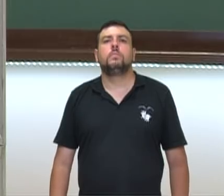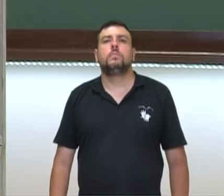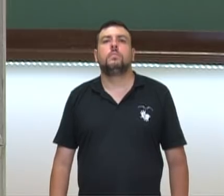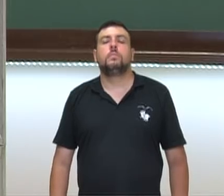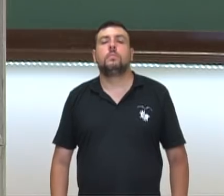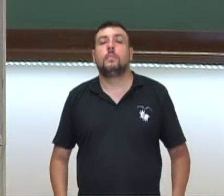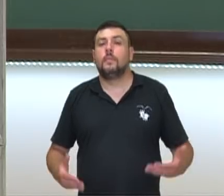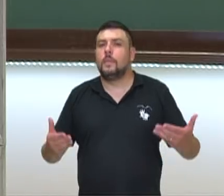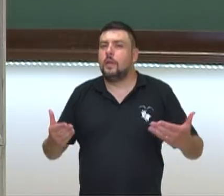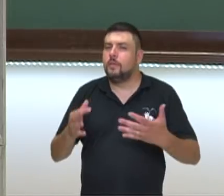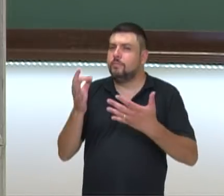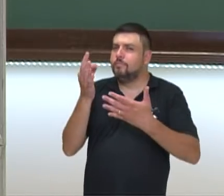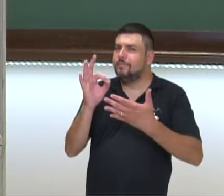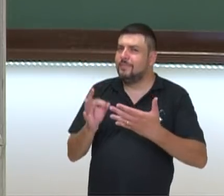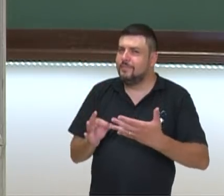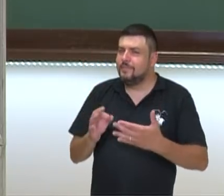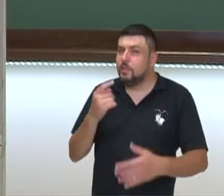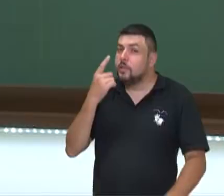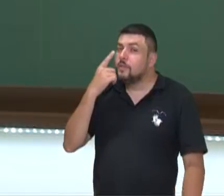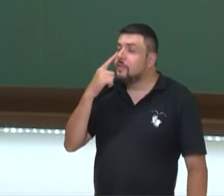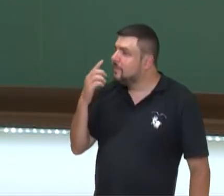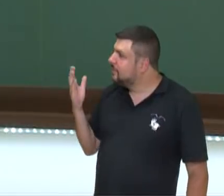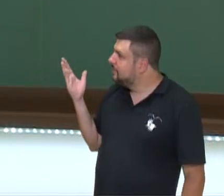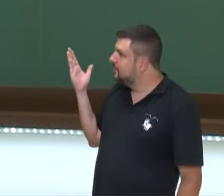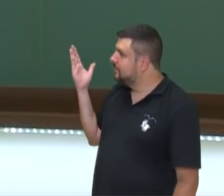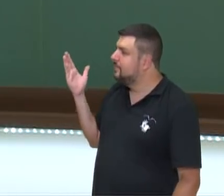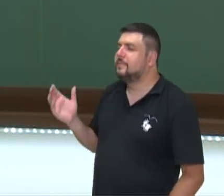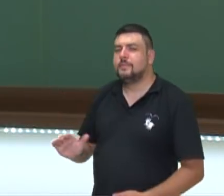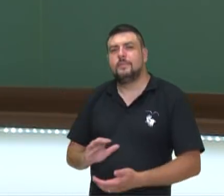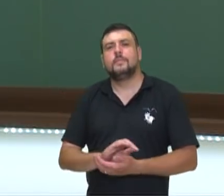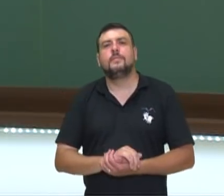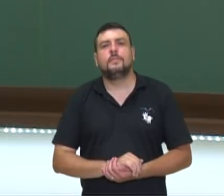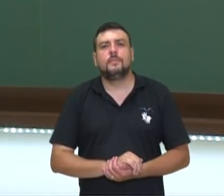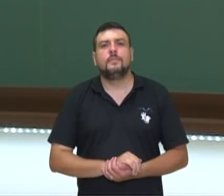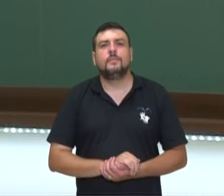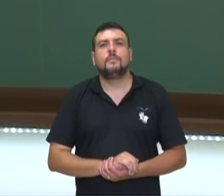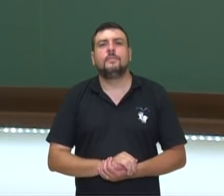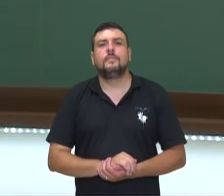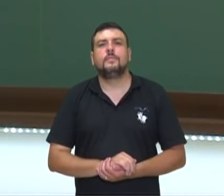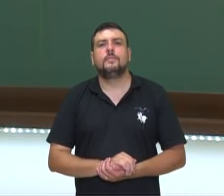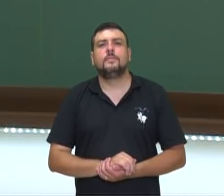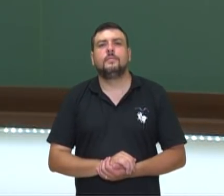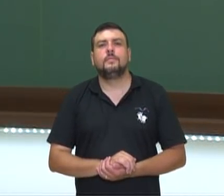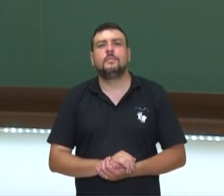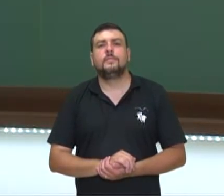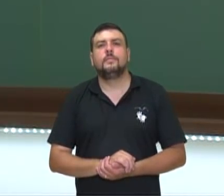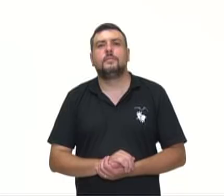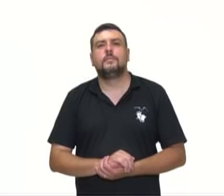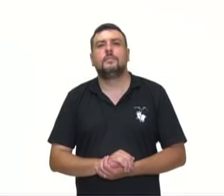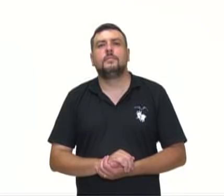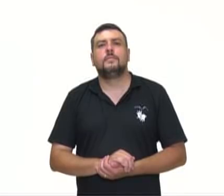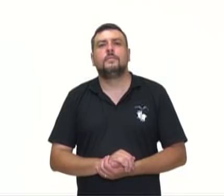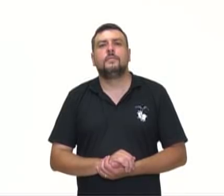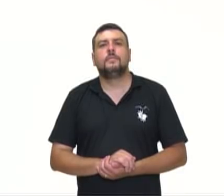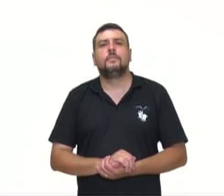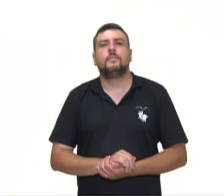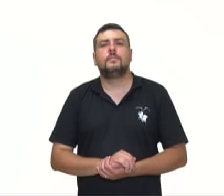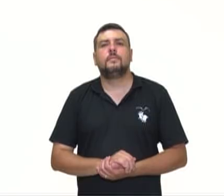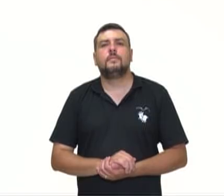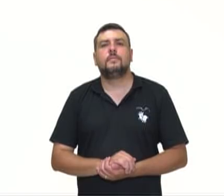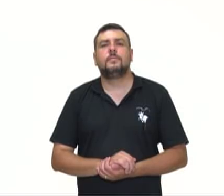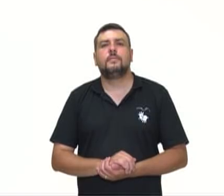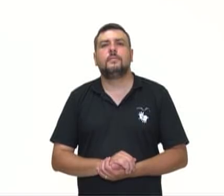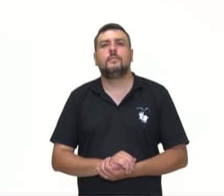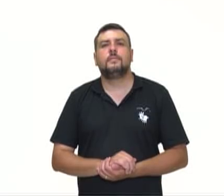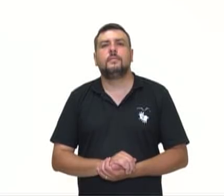Corrigindo aqui, pessoal, vamos ver. O que as meninas dizem para cumprimentar o Snoopy? Letra A, hi. Letra B,